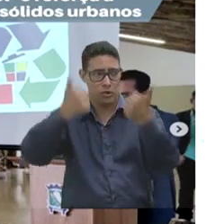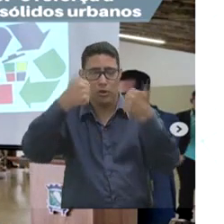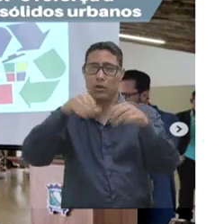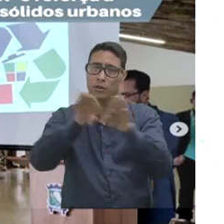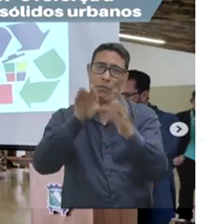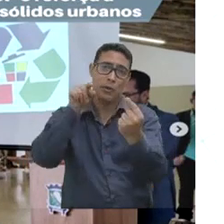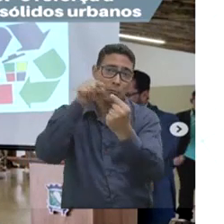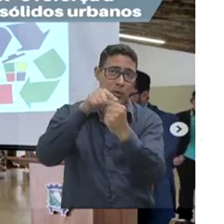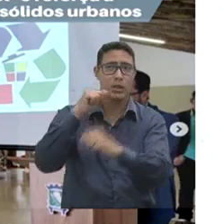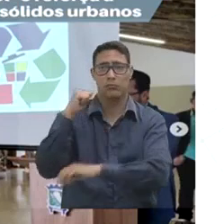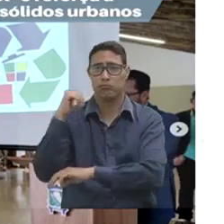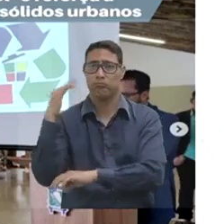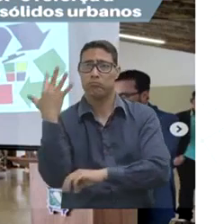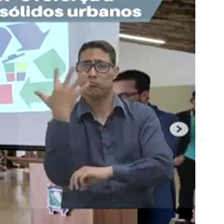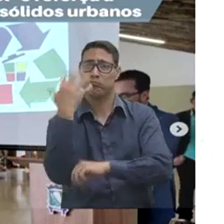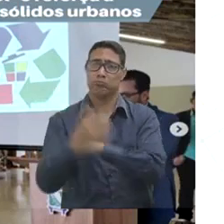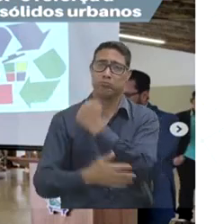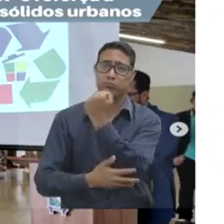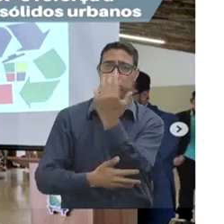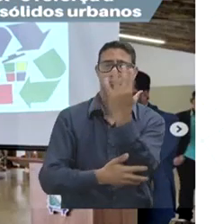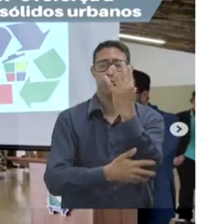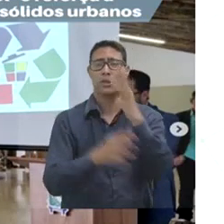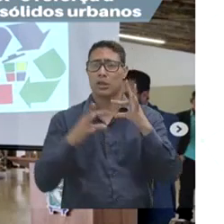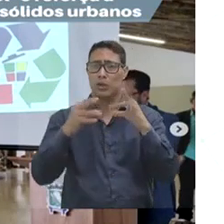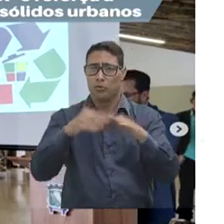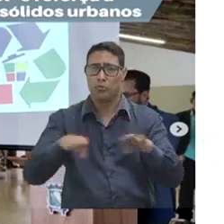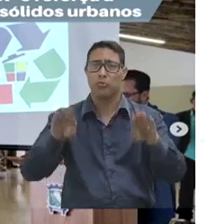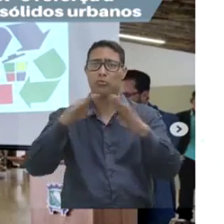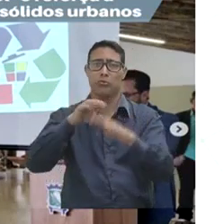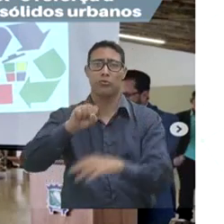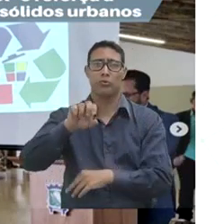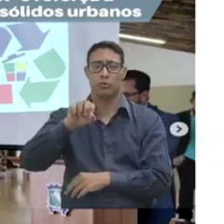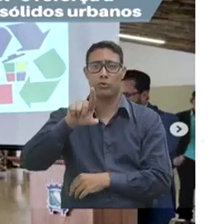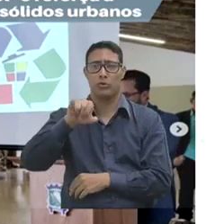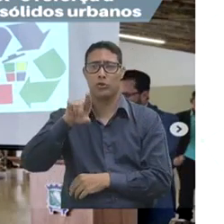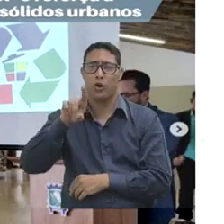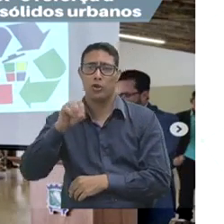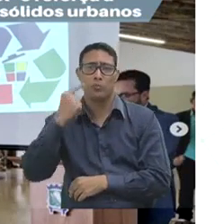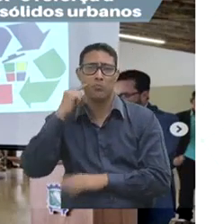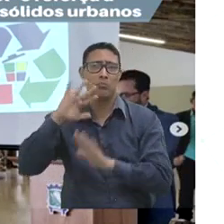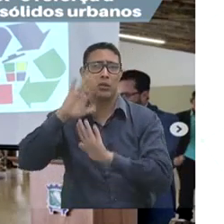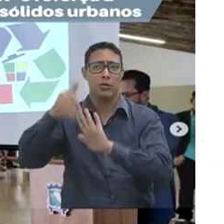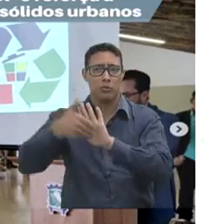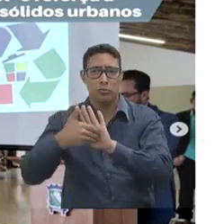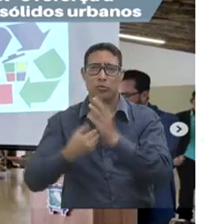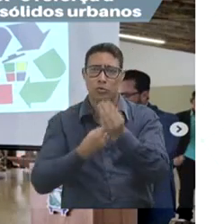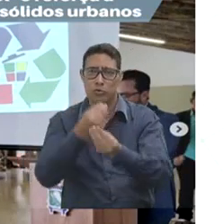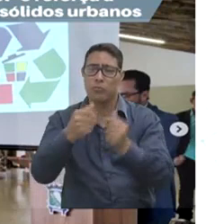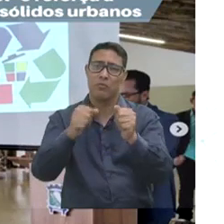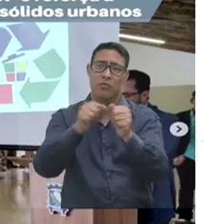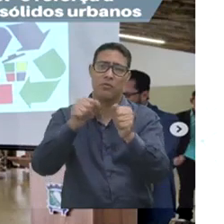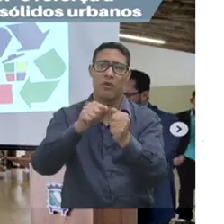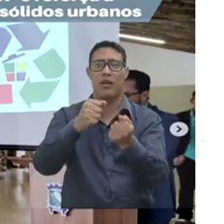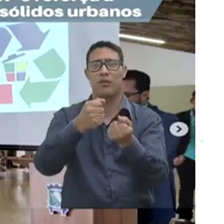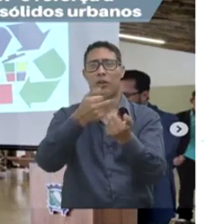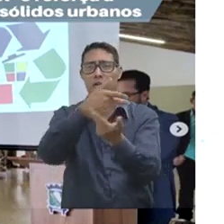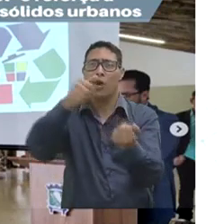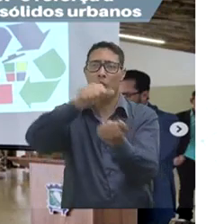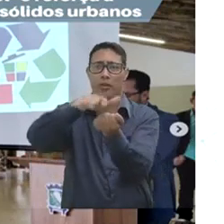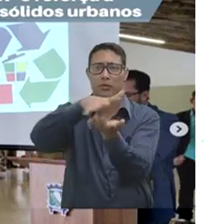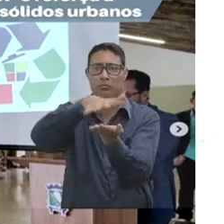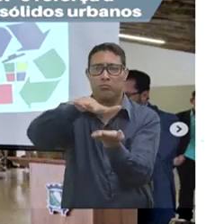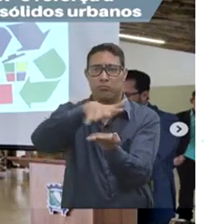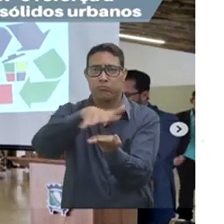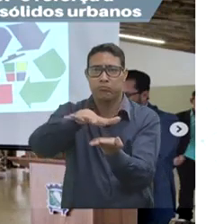ambiental aqui em relação a resíduos sólidos de novo pensando em toda a cadeia com trabalho de compostagem junto com os municípios e